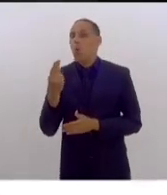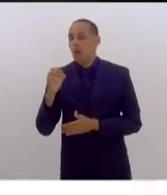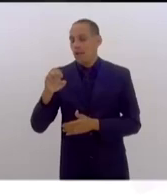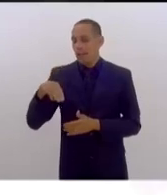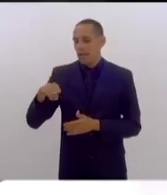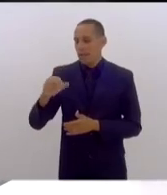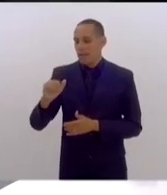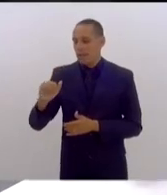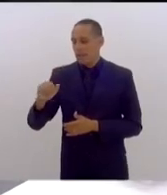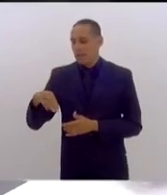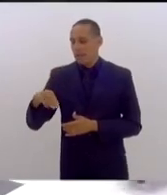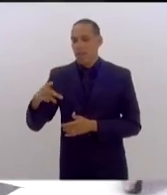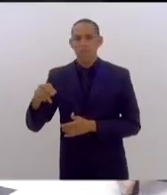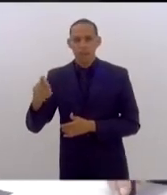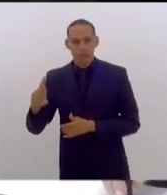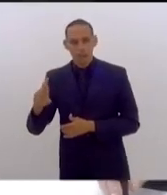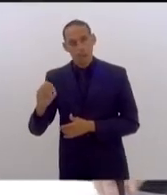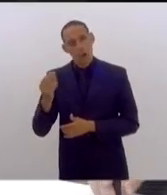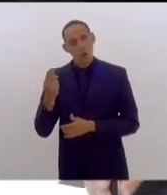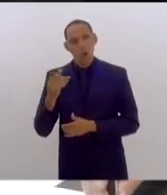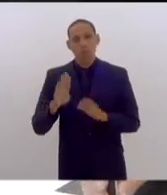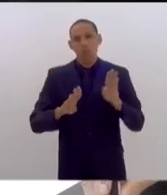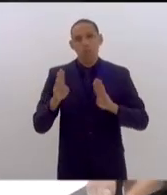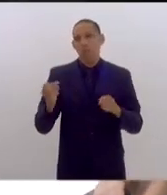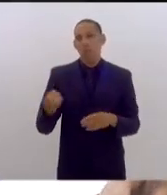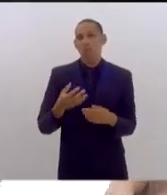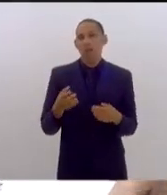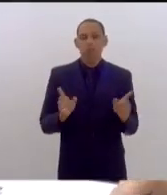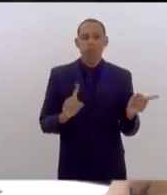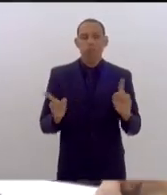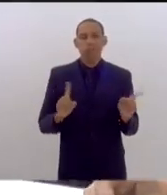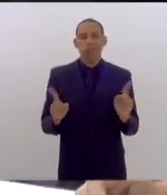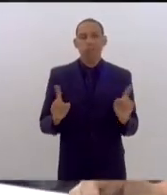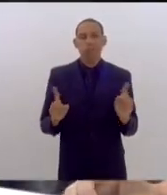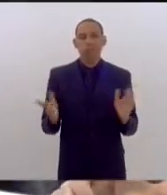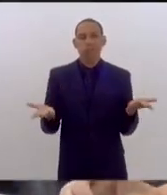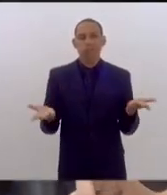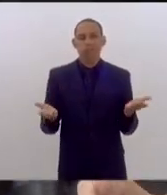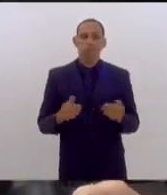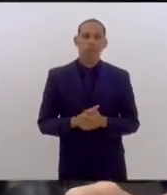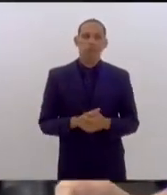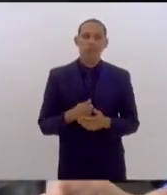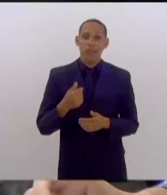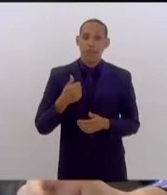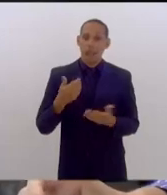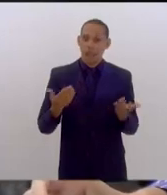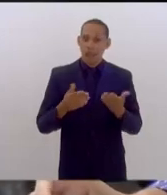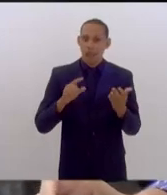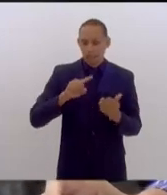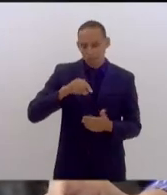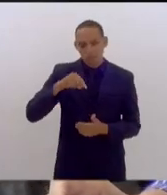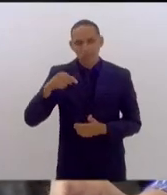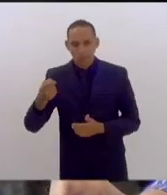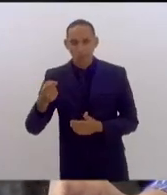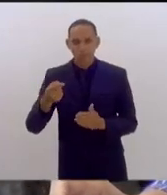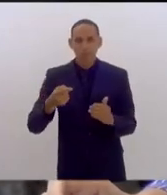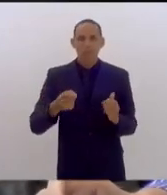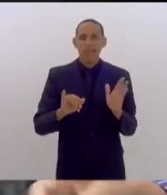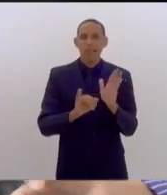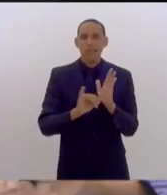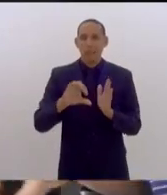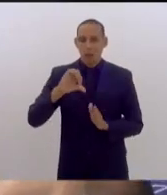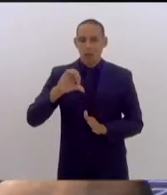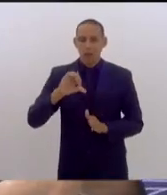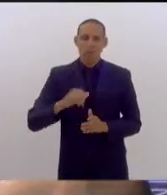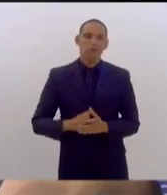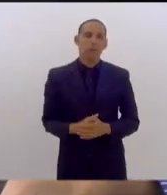hoje vai ter que fazer na licitação tem não tem saída aí eu pulo o deputado waldeck para o item